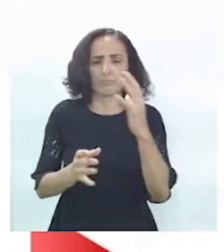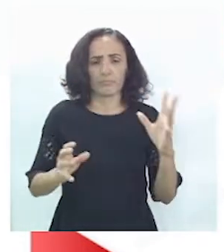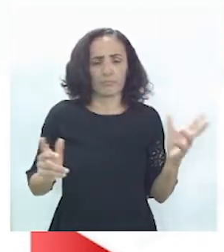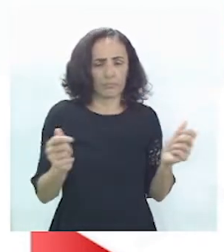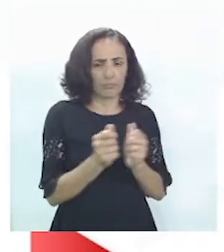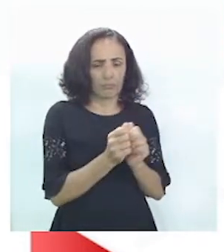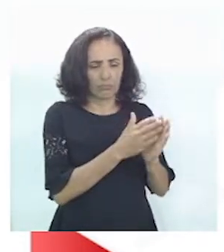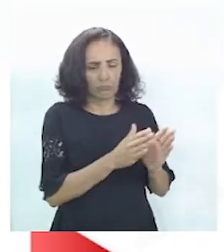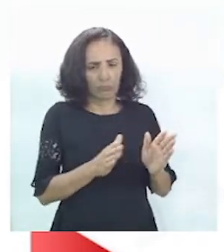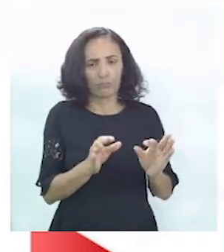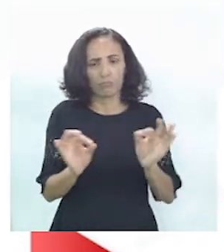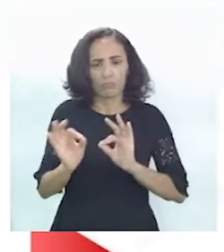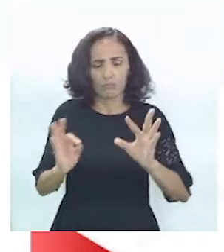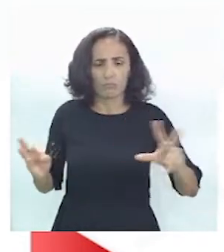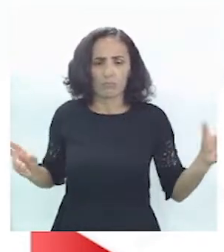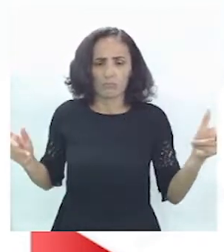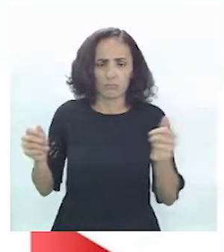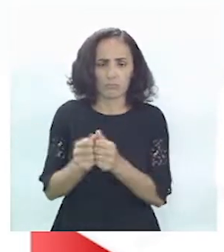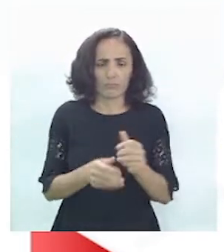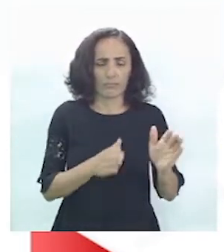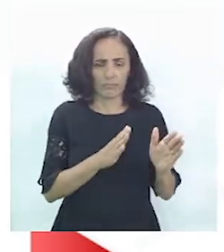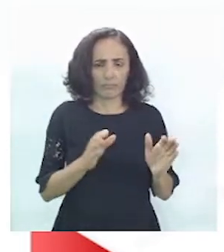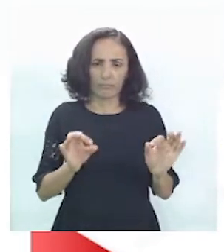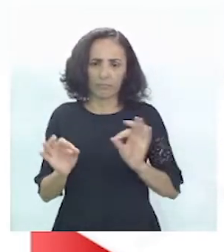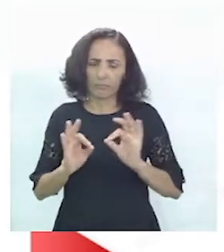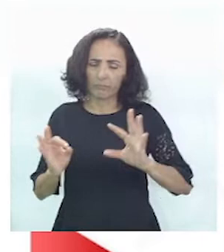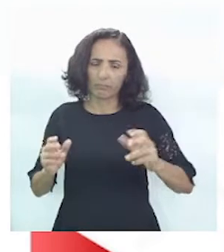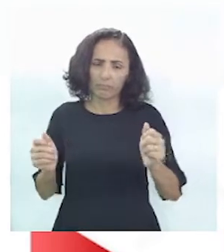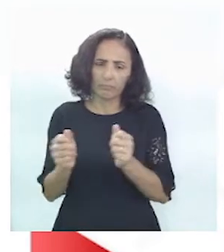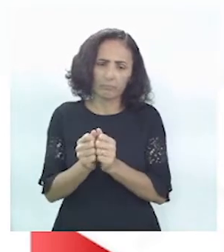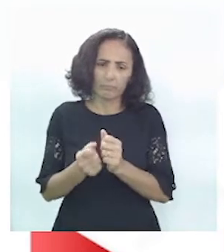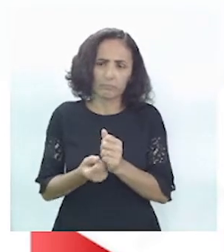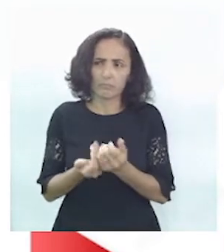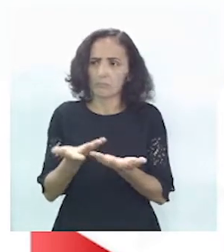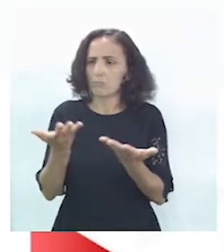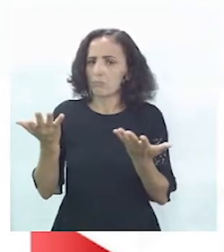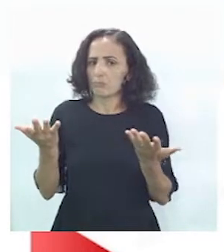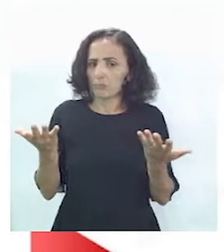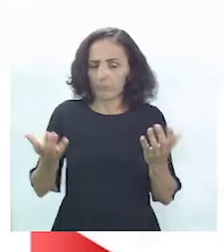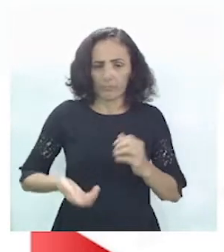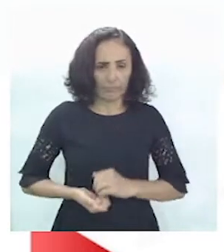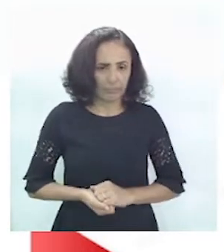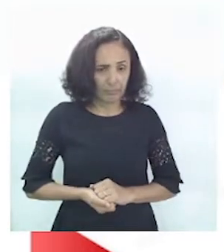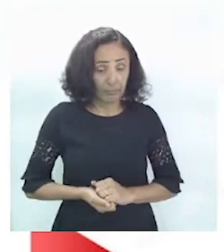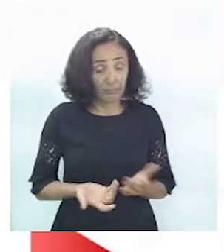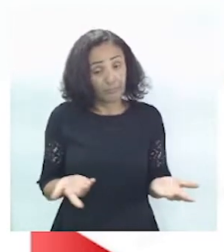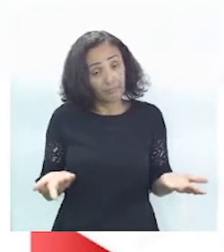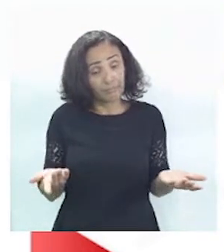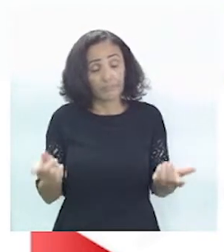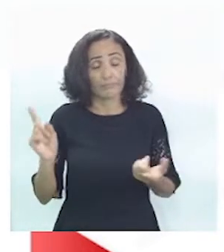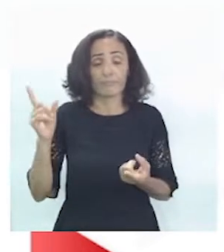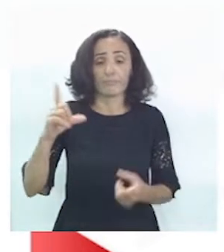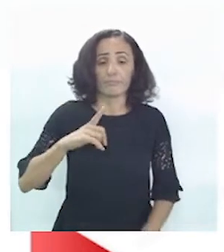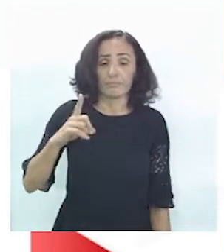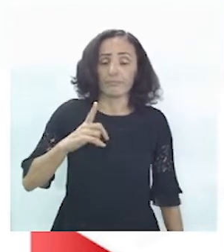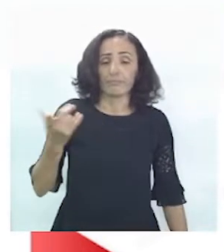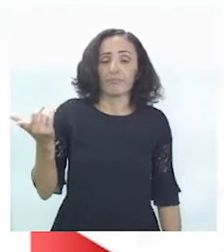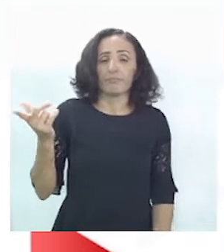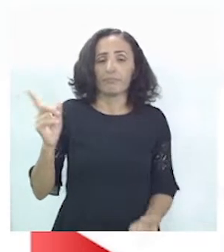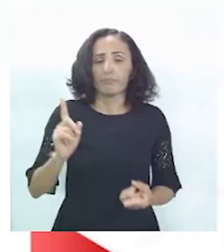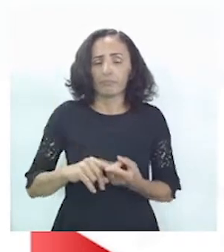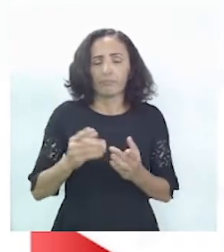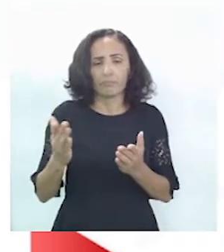emitindo gases na atmosfera que proporcionam o aquecimento global. É lógico que também existe